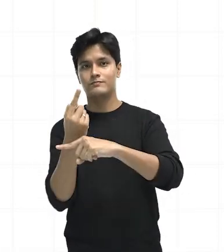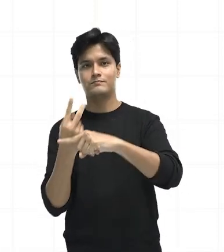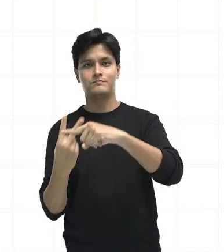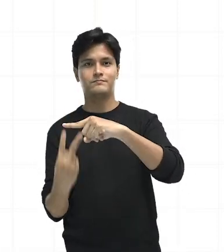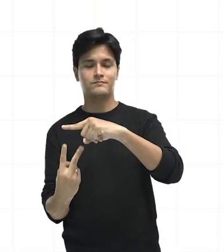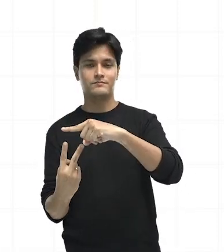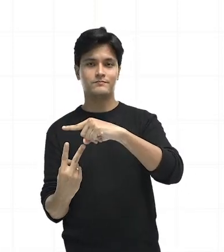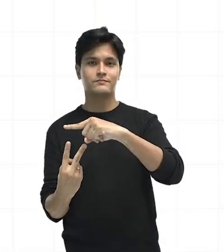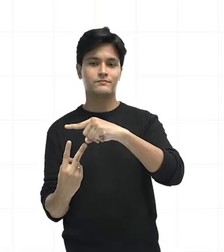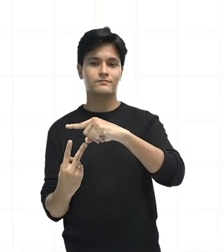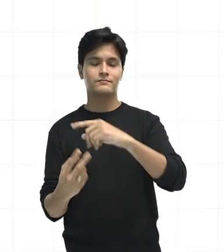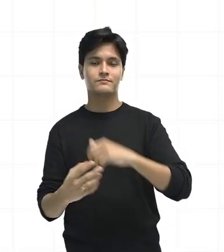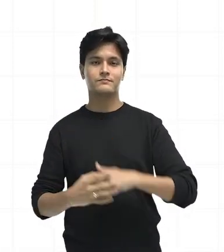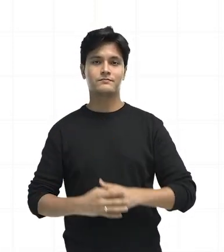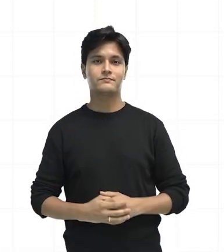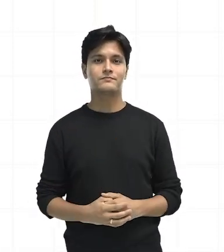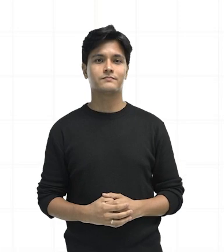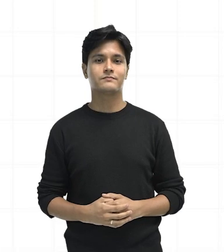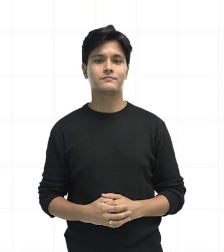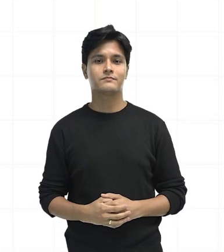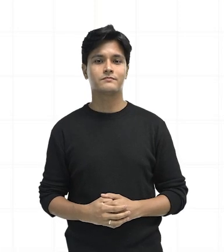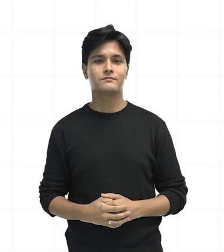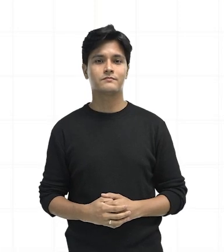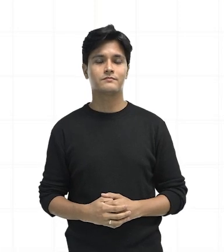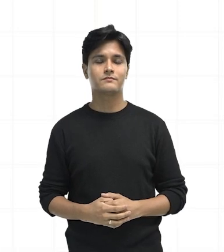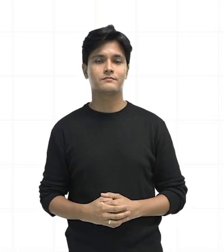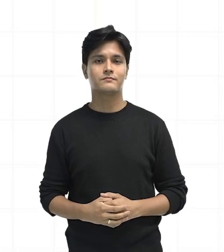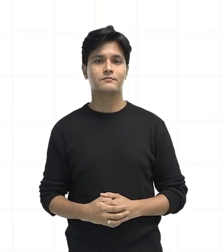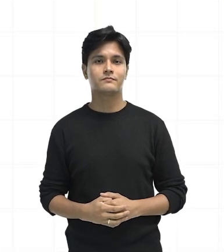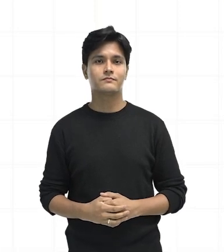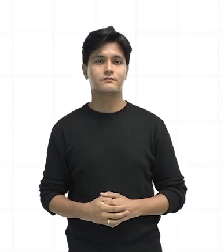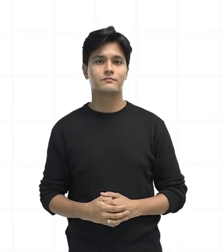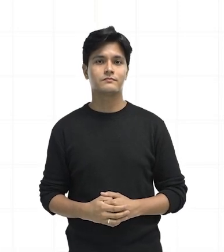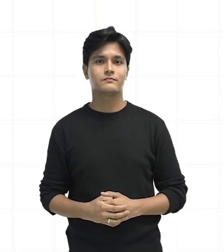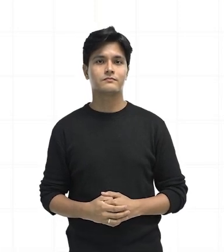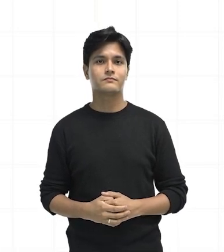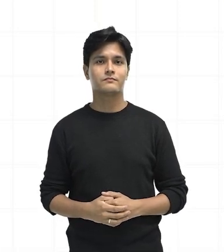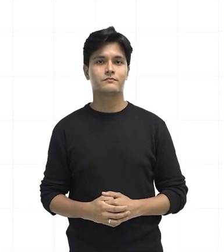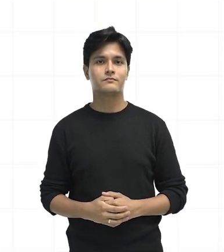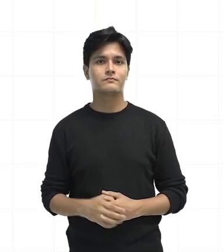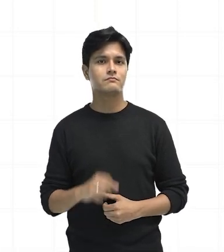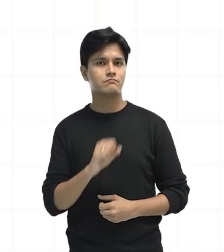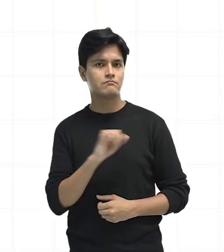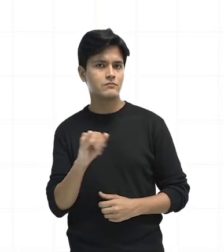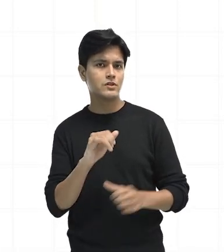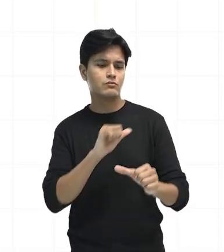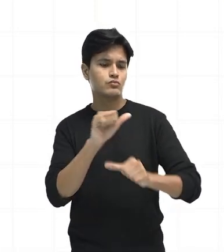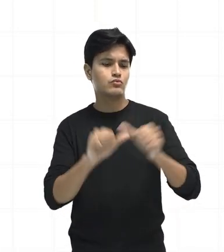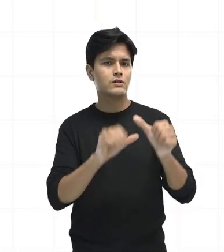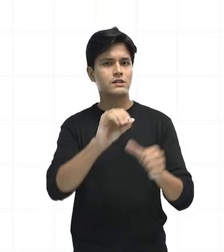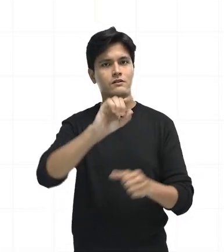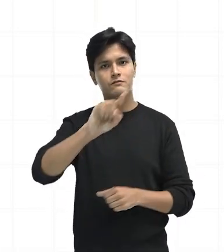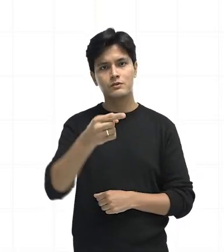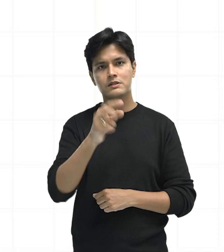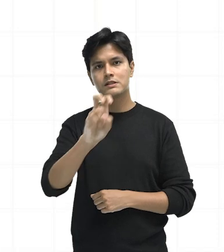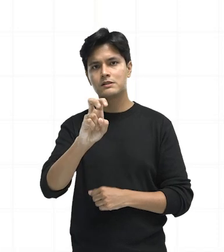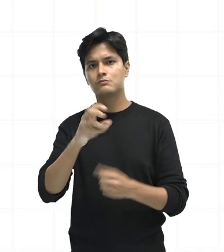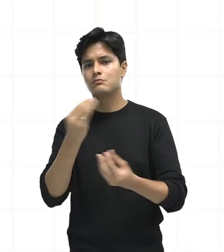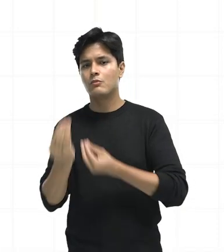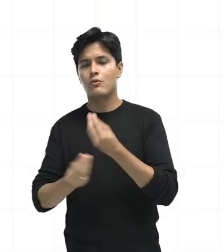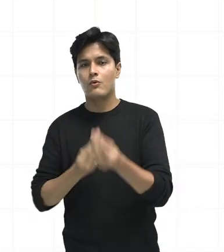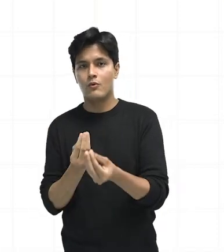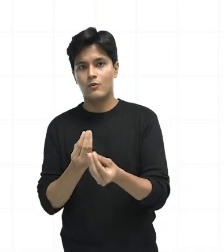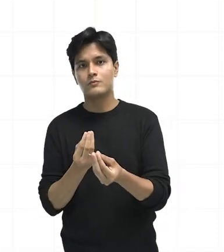que 1 sobre 2. Mas se eu quiser escrever esse 0,5 de outra forma, eu posso escrever assim também, ó.